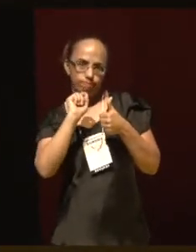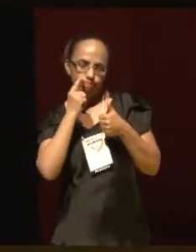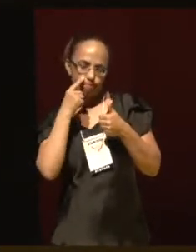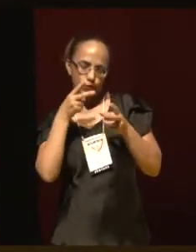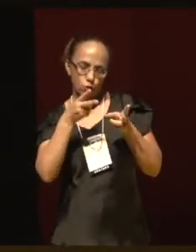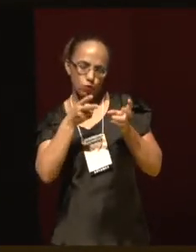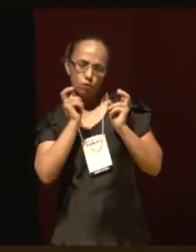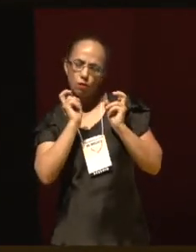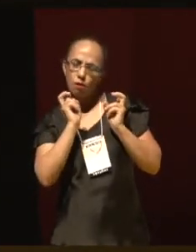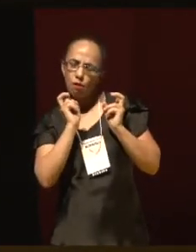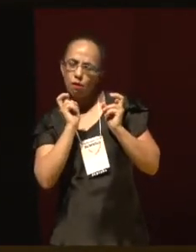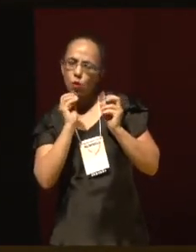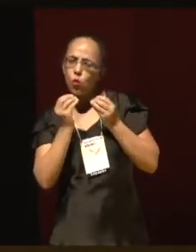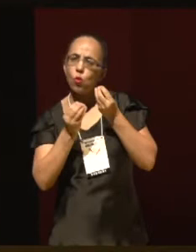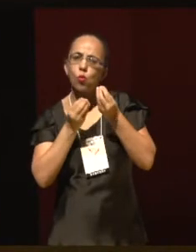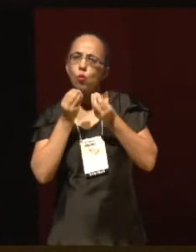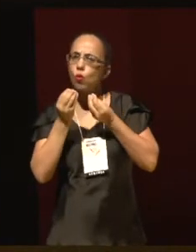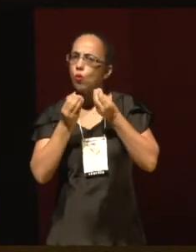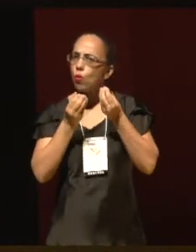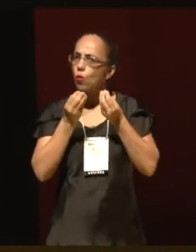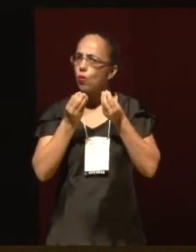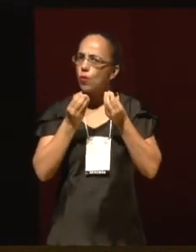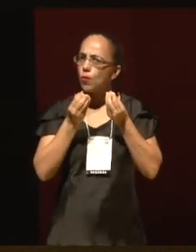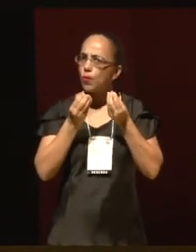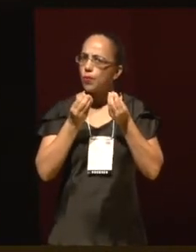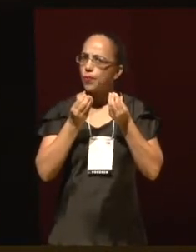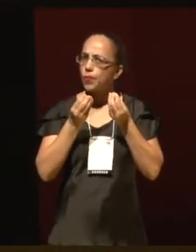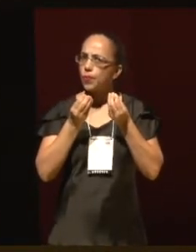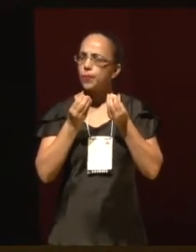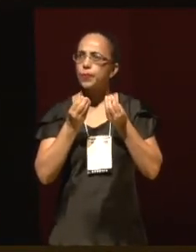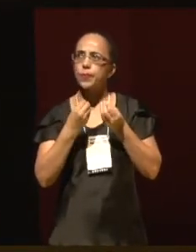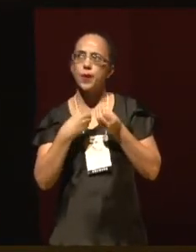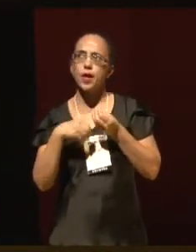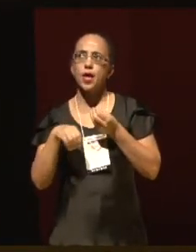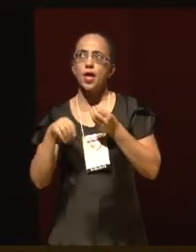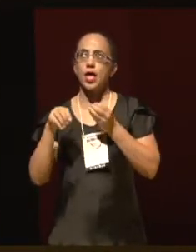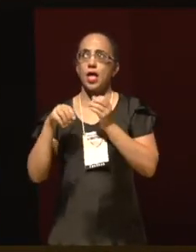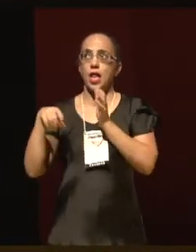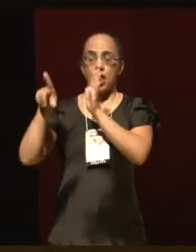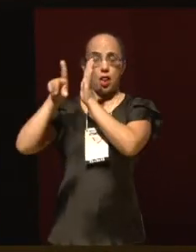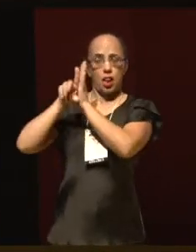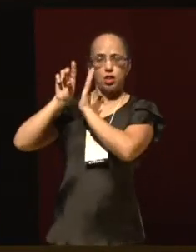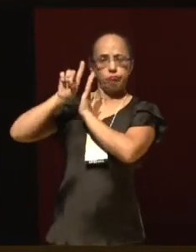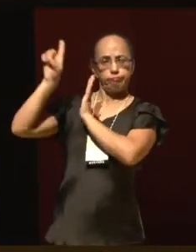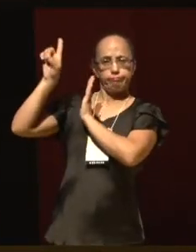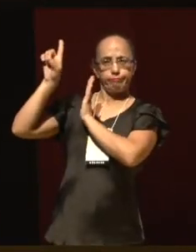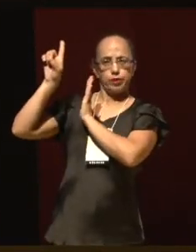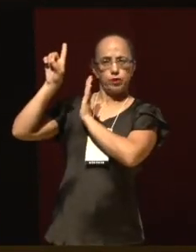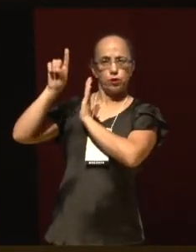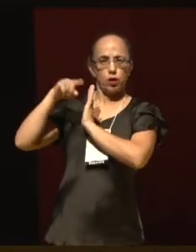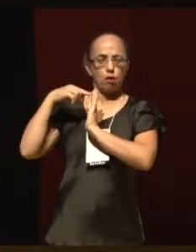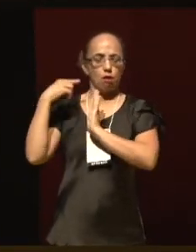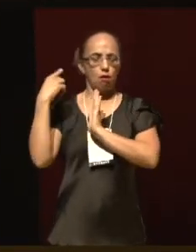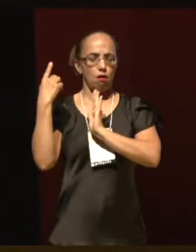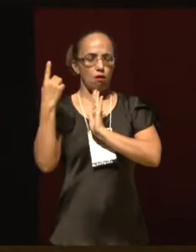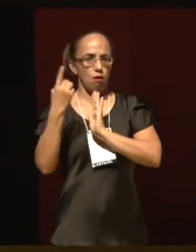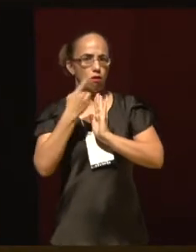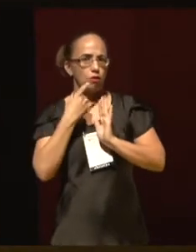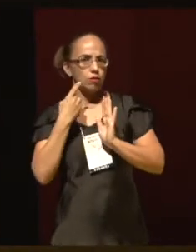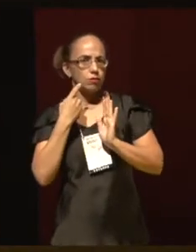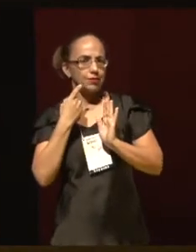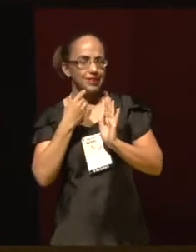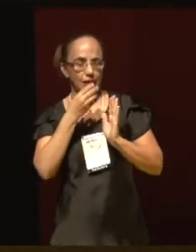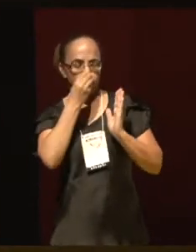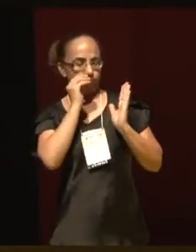observar como, quebrantando as leis divinas, nós podemos ter uma